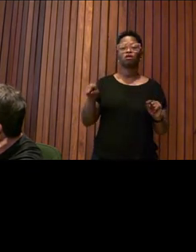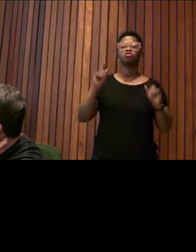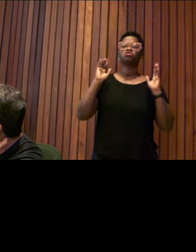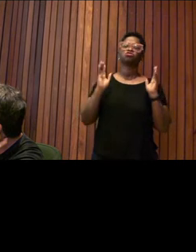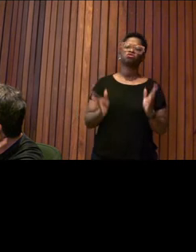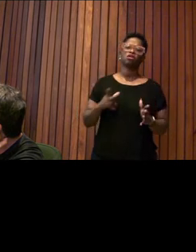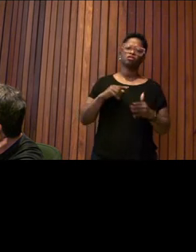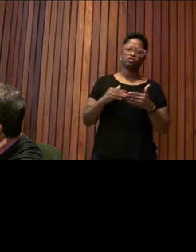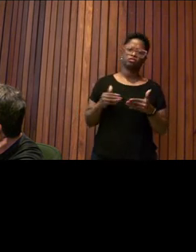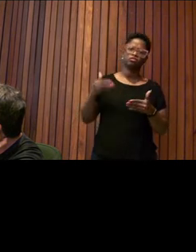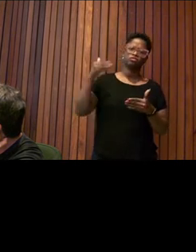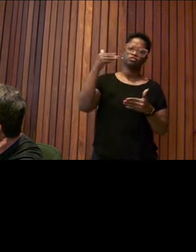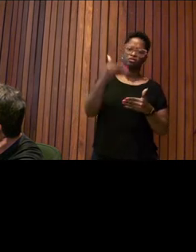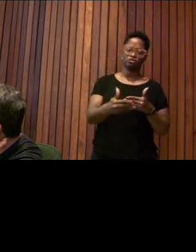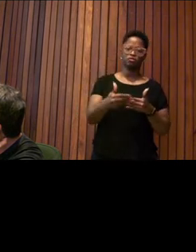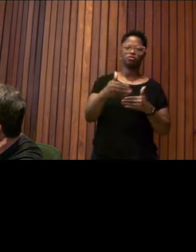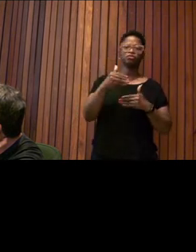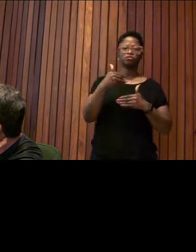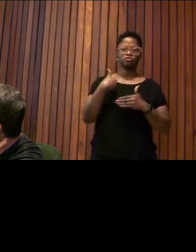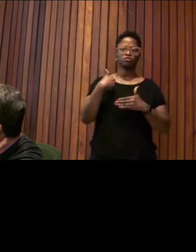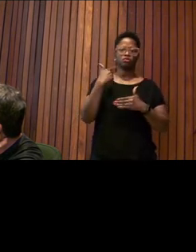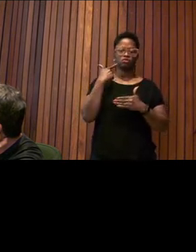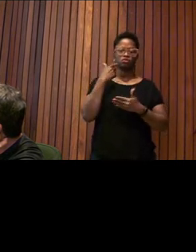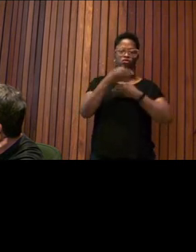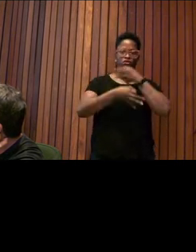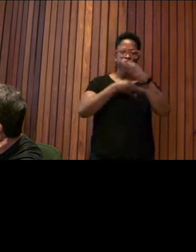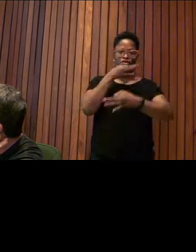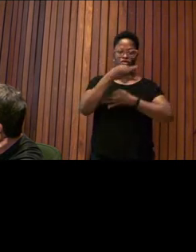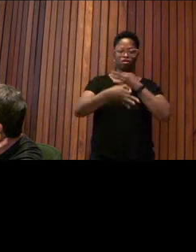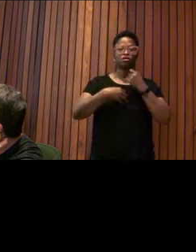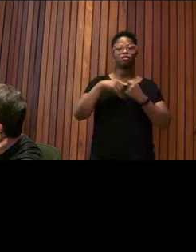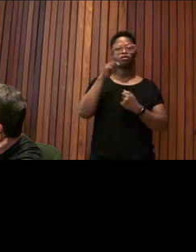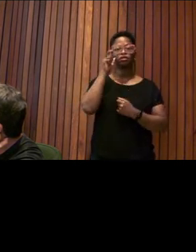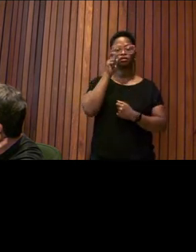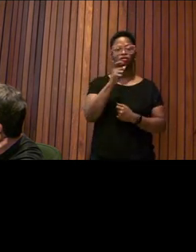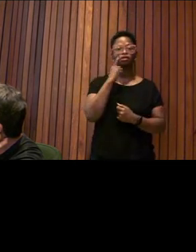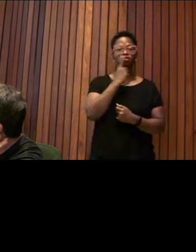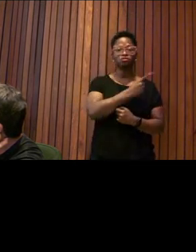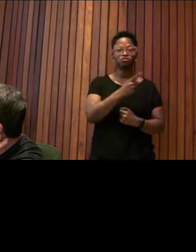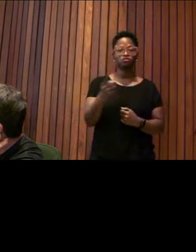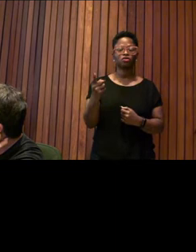já depois do que eu relatei. Então, assim, é interessante ver